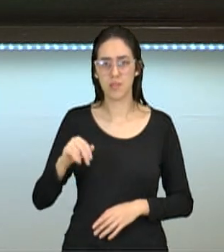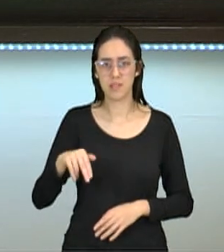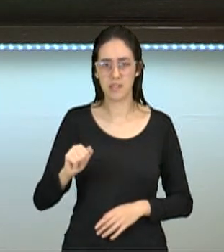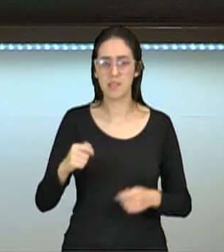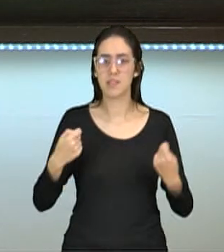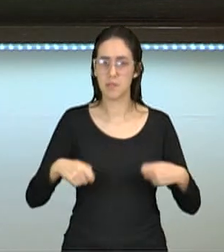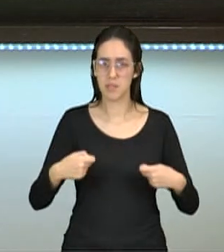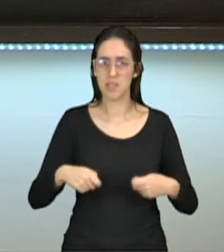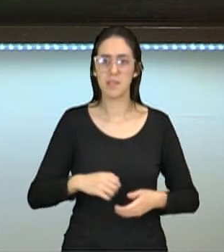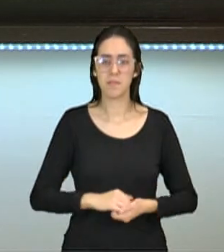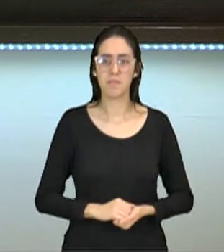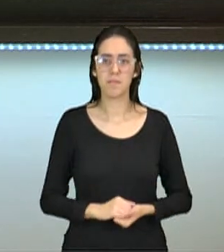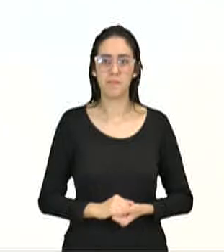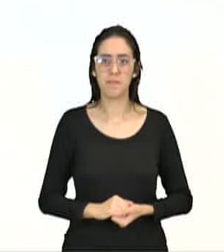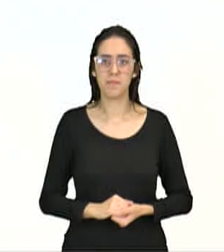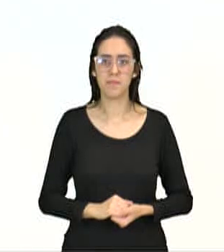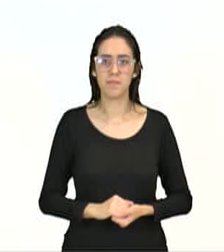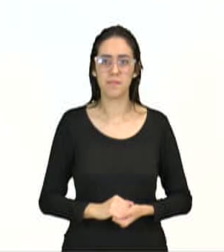tireoide.